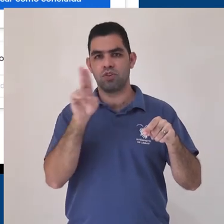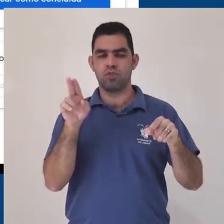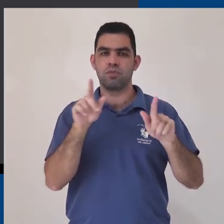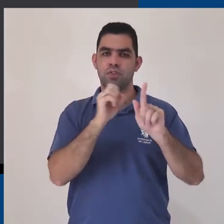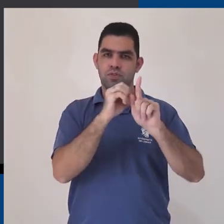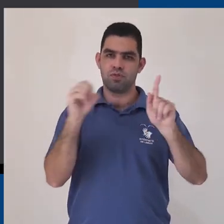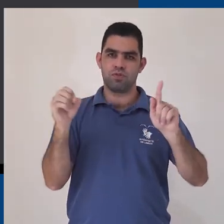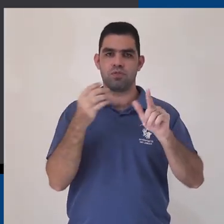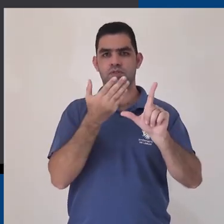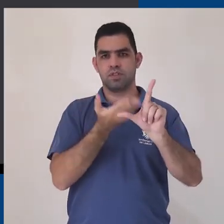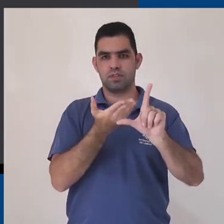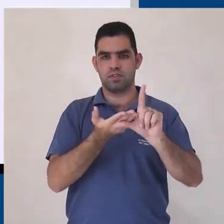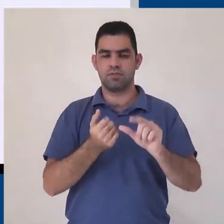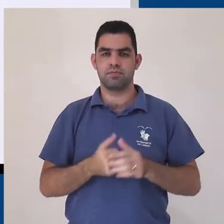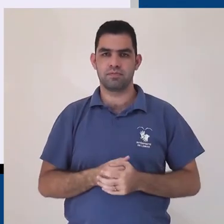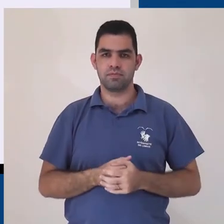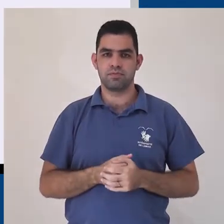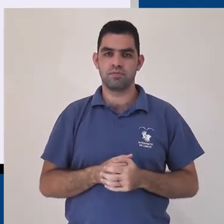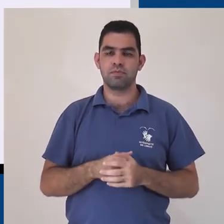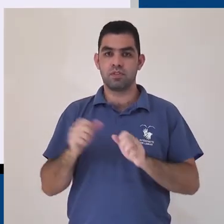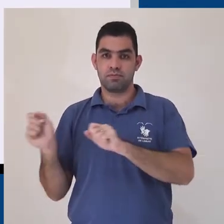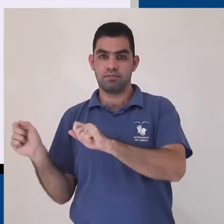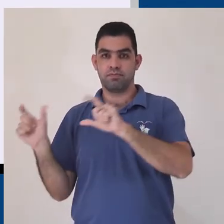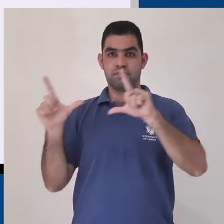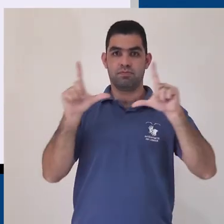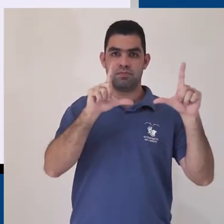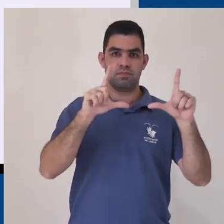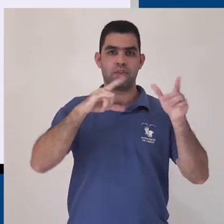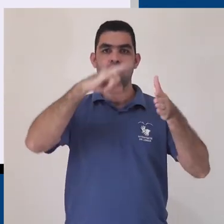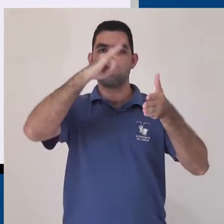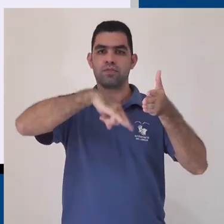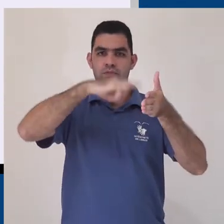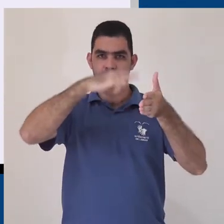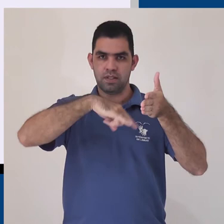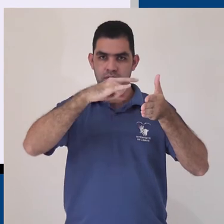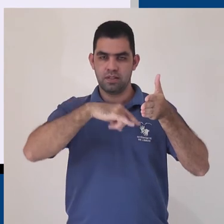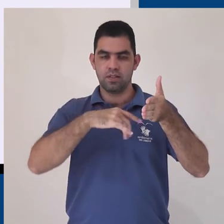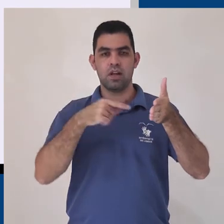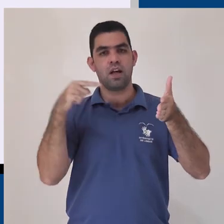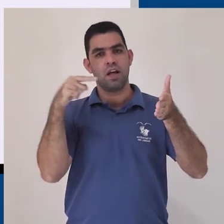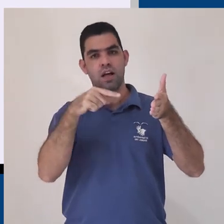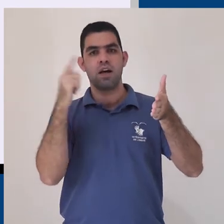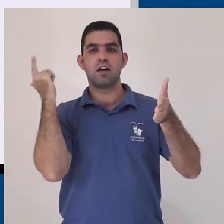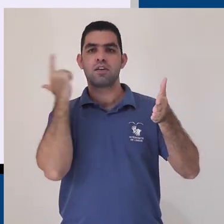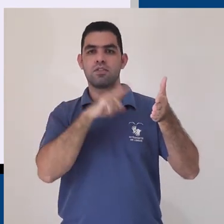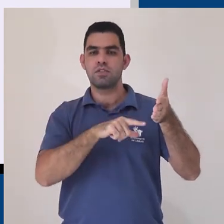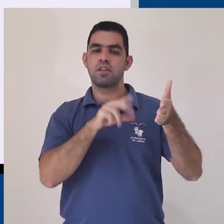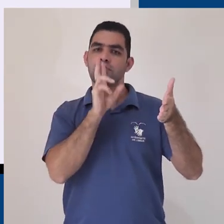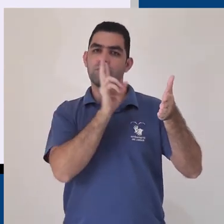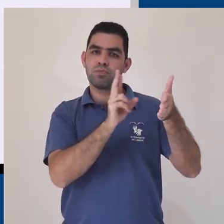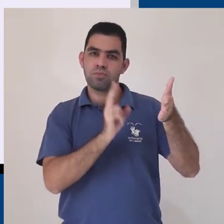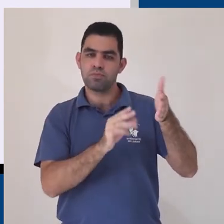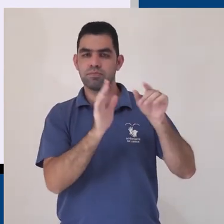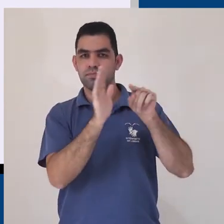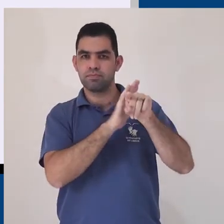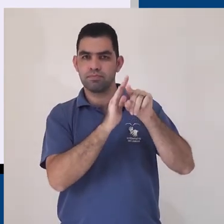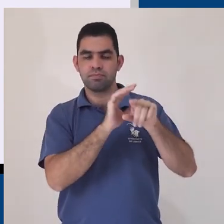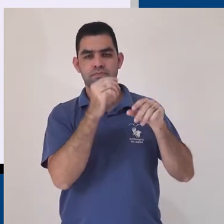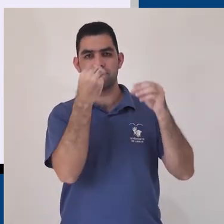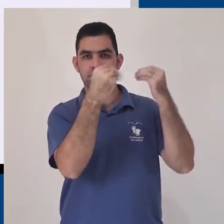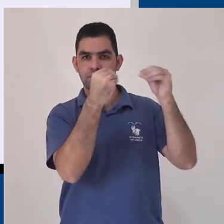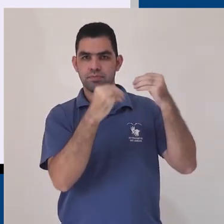Google classroom e ao clicar você é direcionada para a tela do formulário aqui você consegue responder as questões